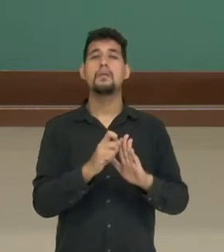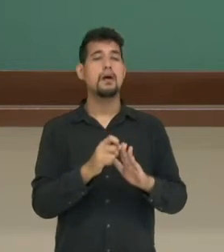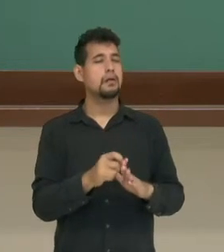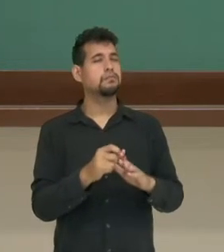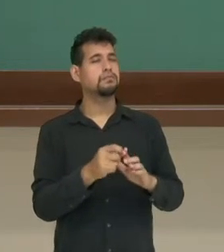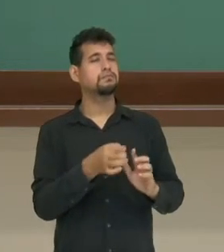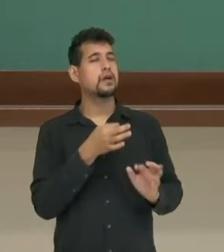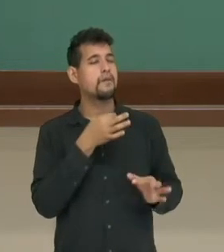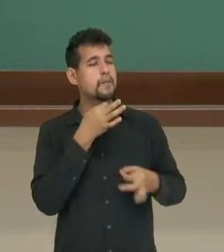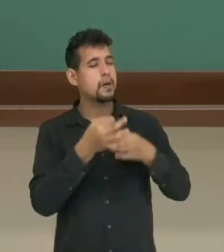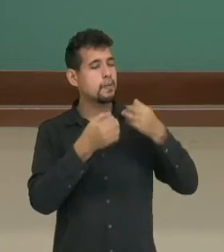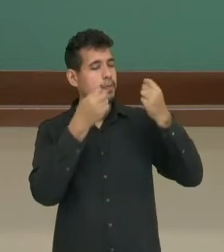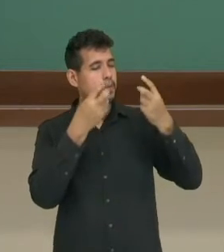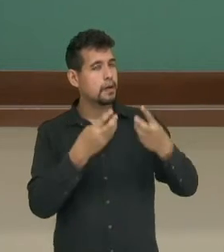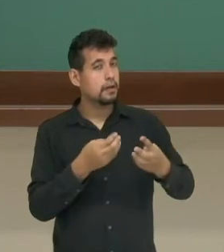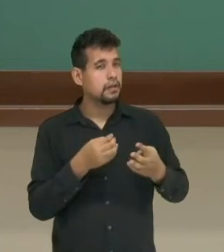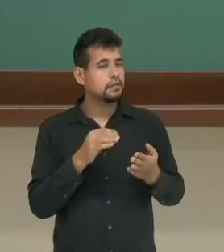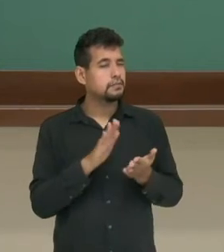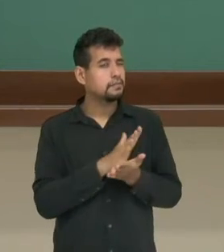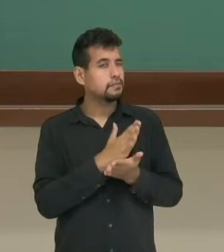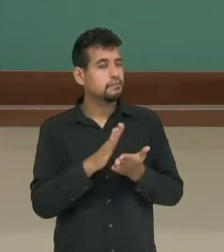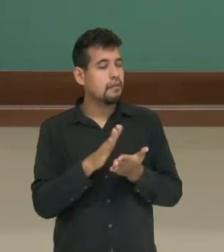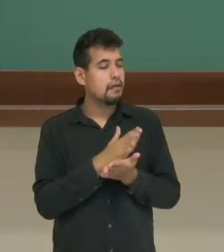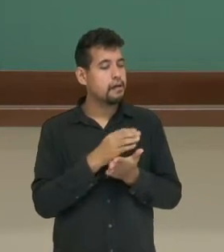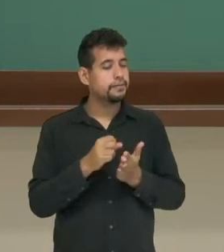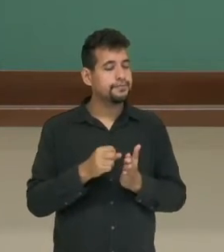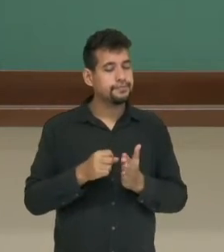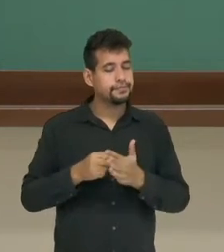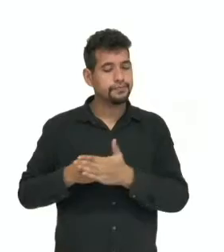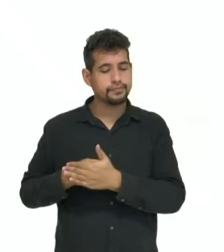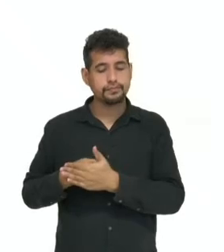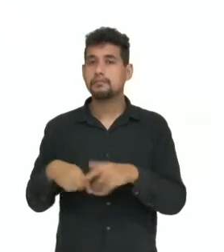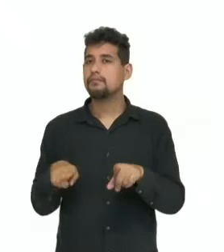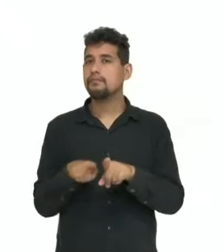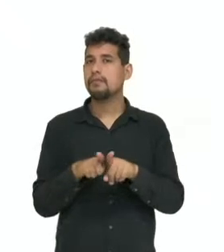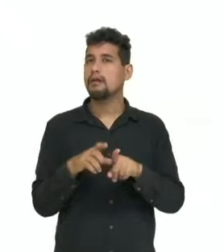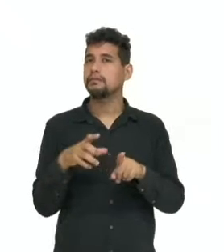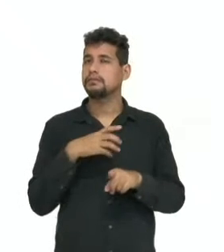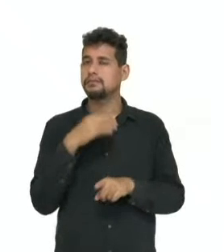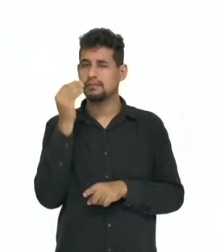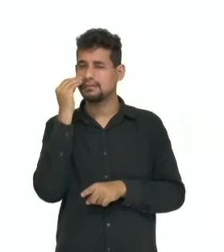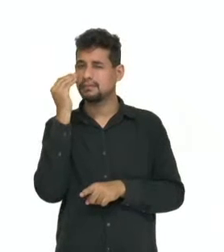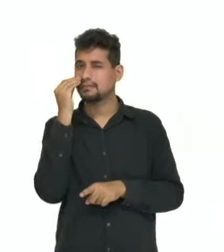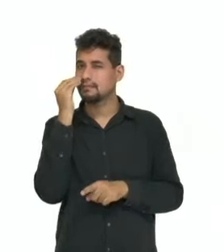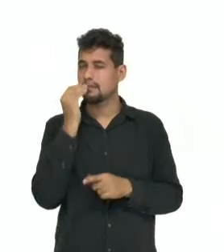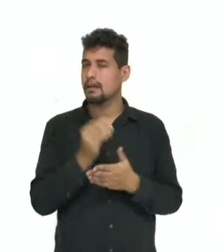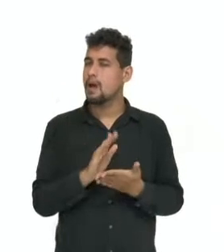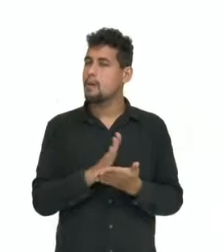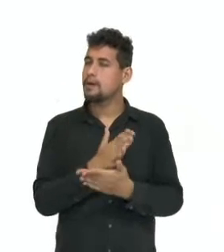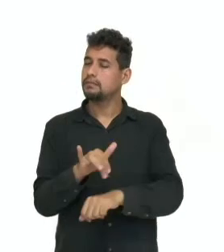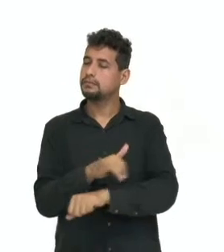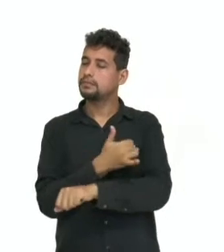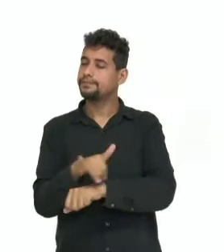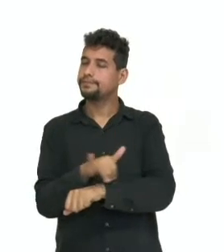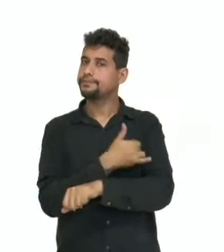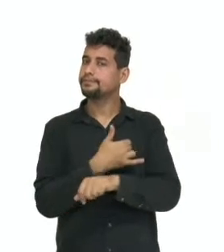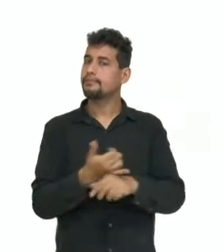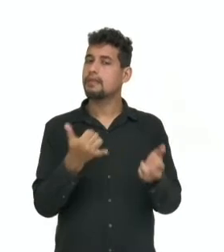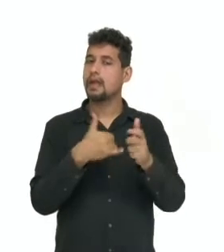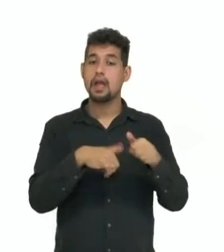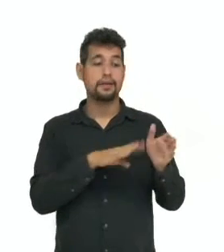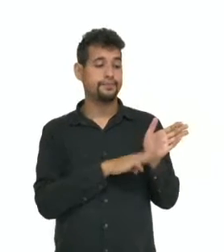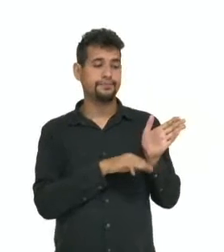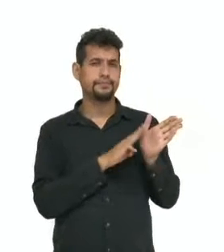crítica disfarçada ao regime militar, como forma de driblar a censura. Essas músicas denunciavam os métodos